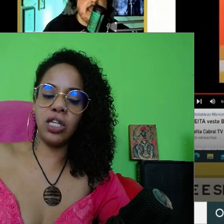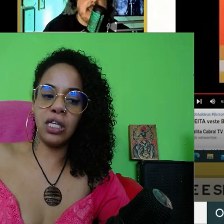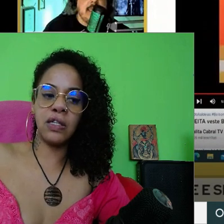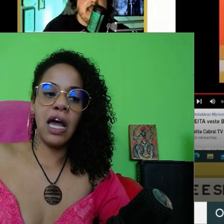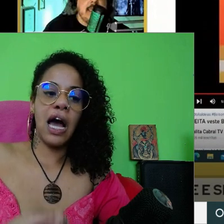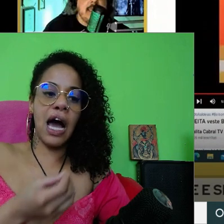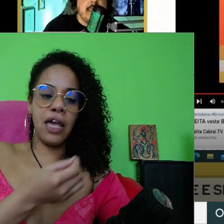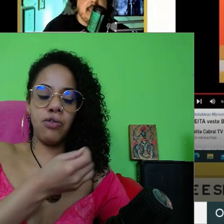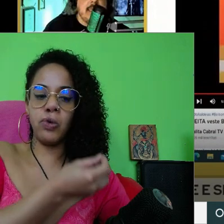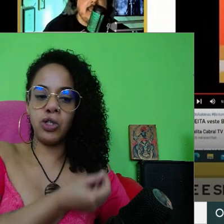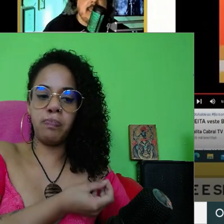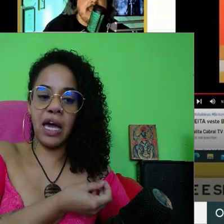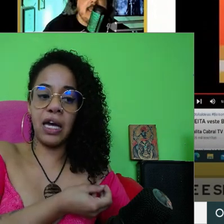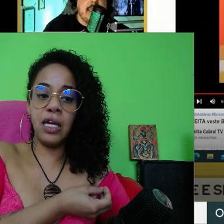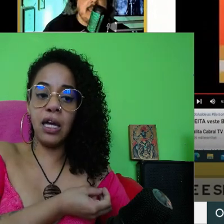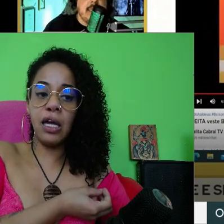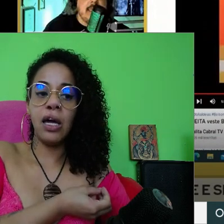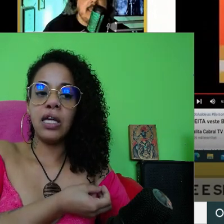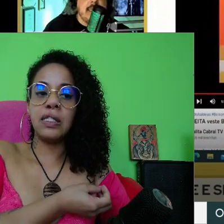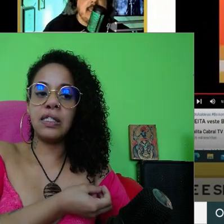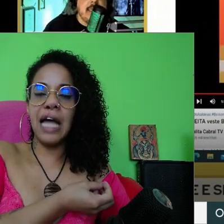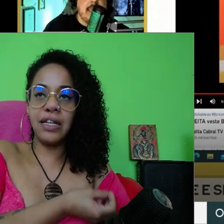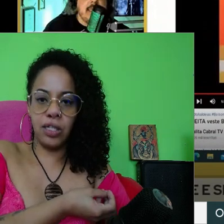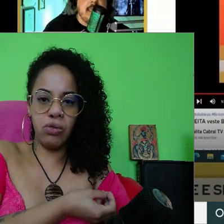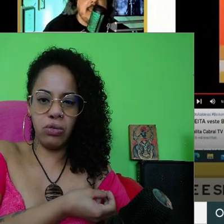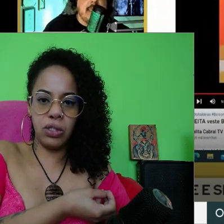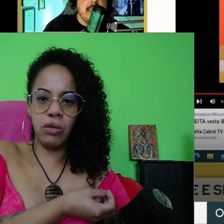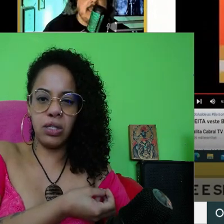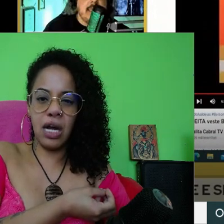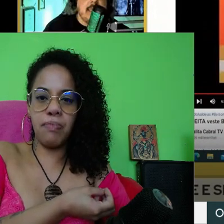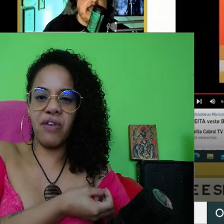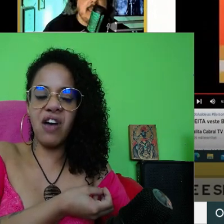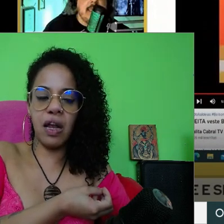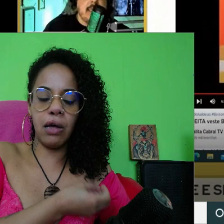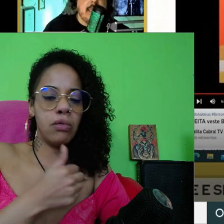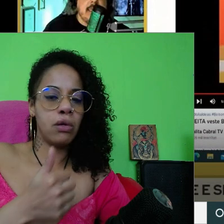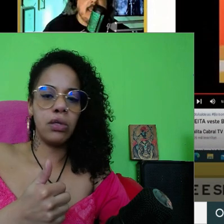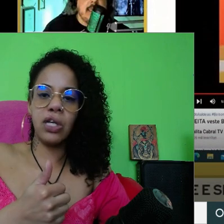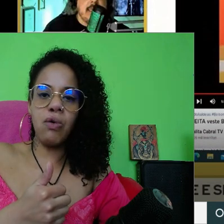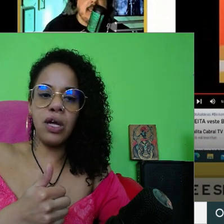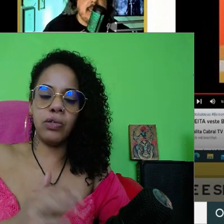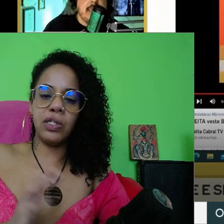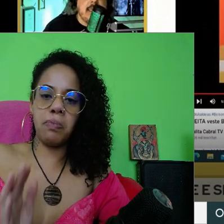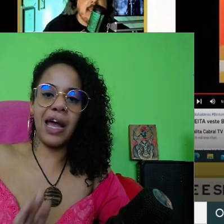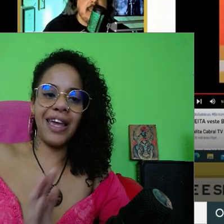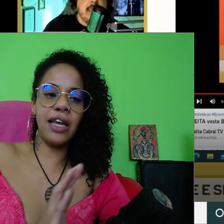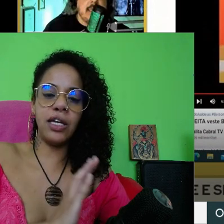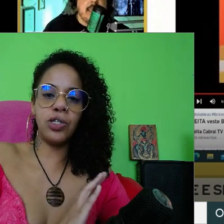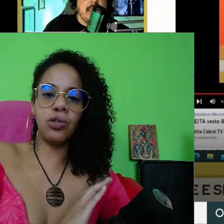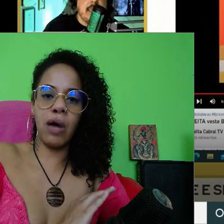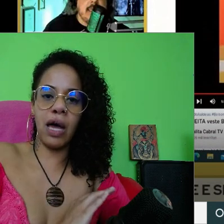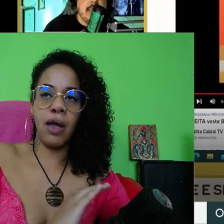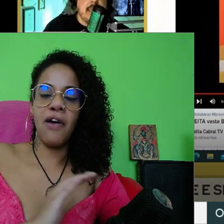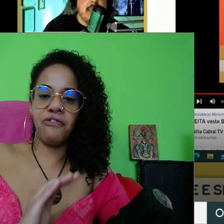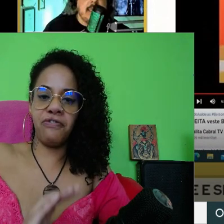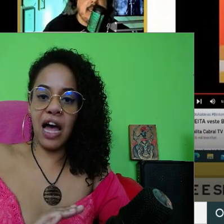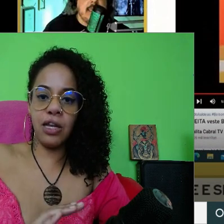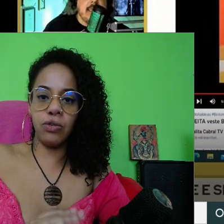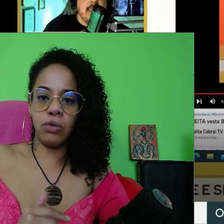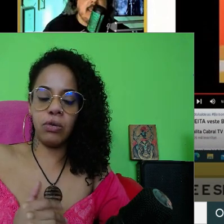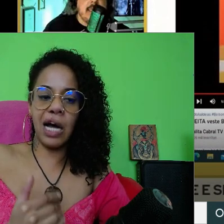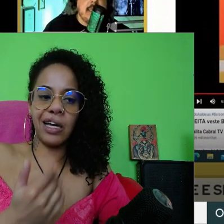sendo debatidas aí o moço pega aí 10 segundos Deus será minha fala tranquilo Se para ele isso é